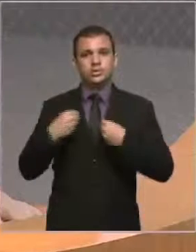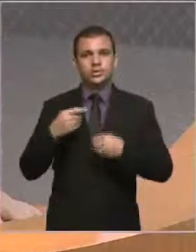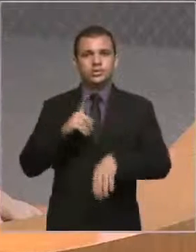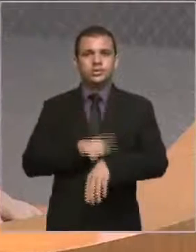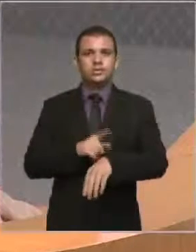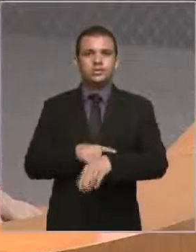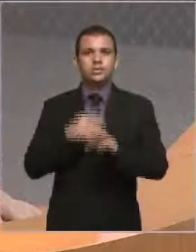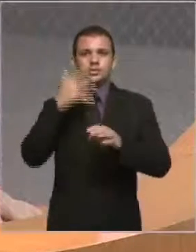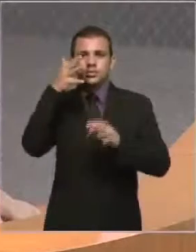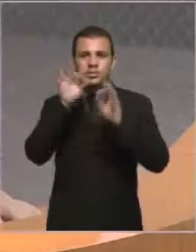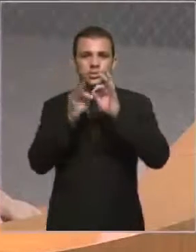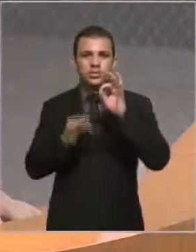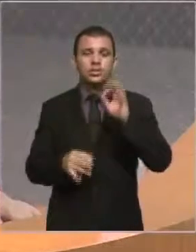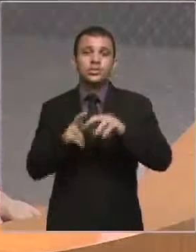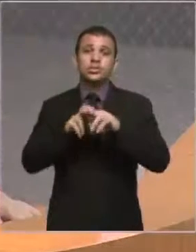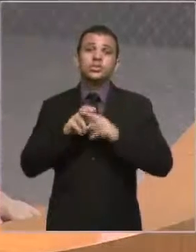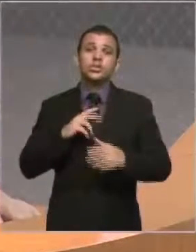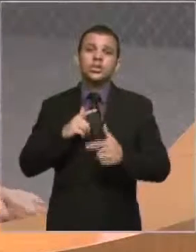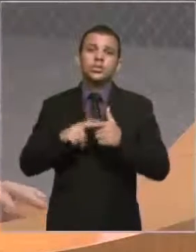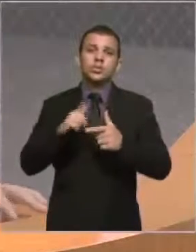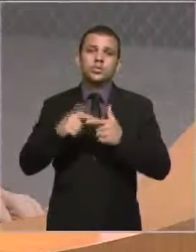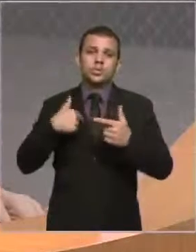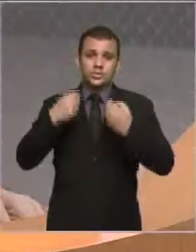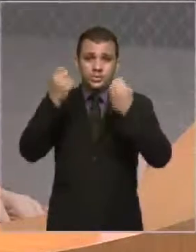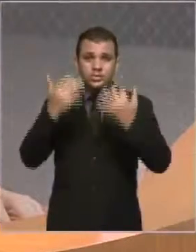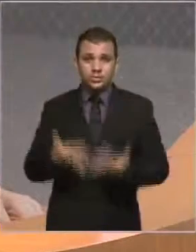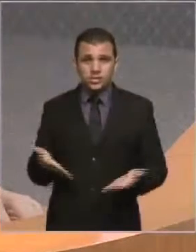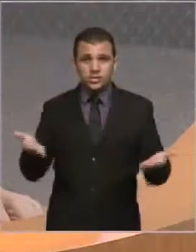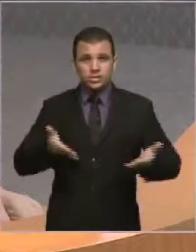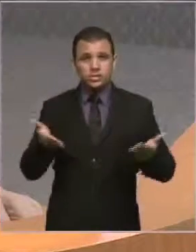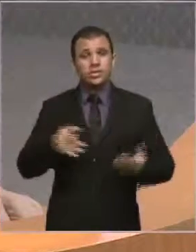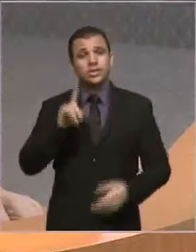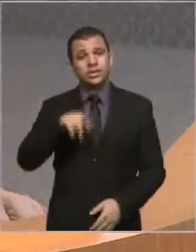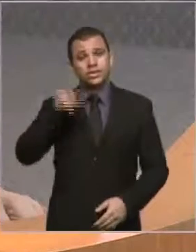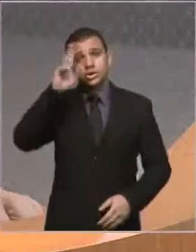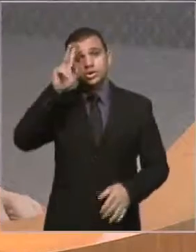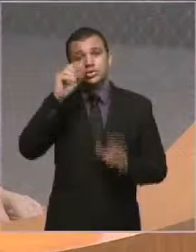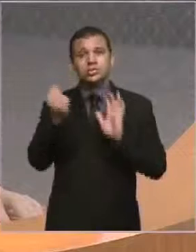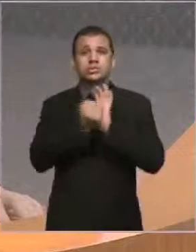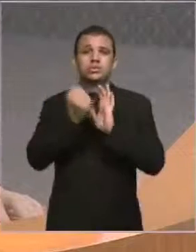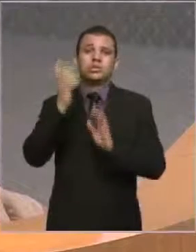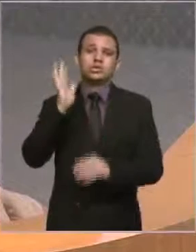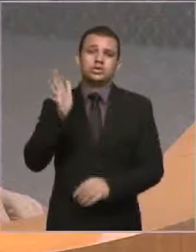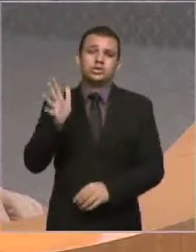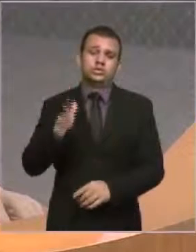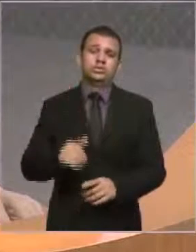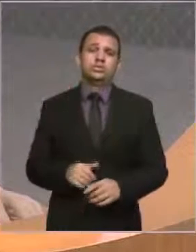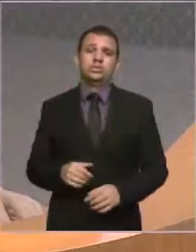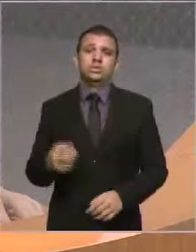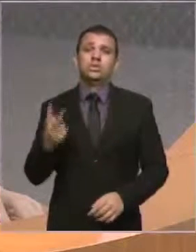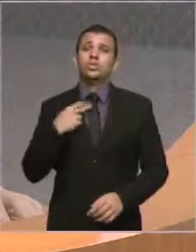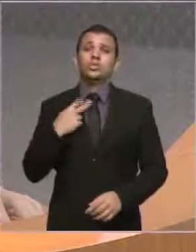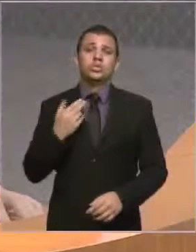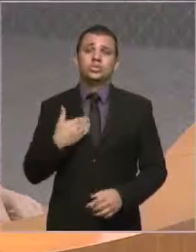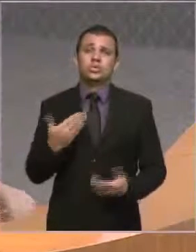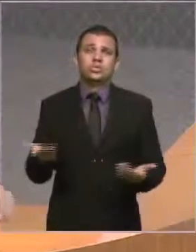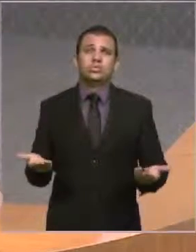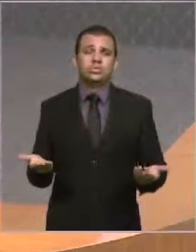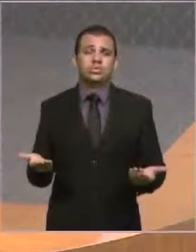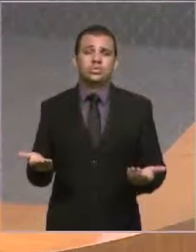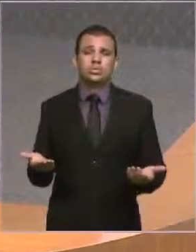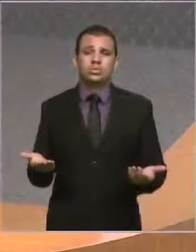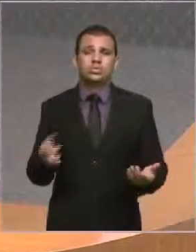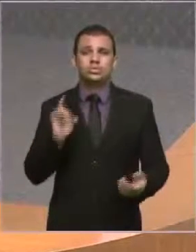expediente, porque o problema que eu venho falar na tribuna é histórico. Eu não poderia aqui